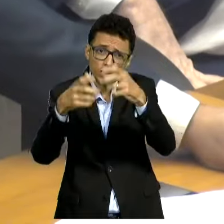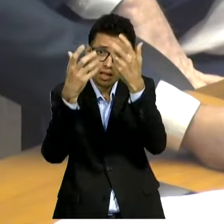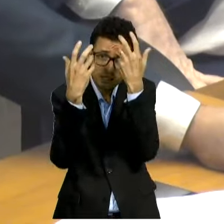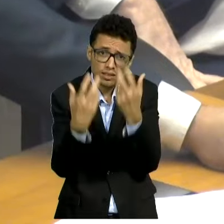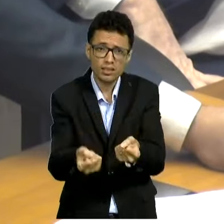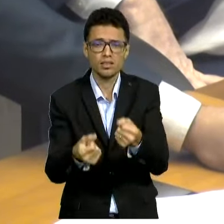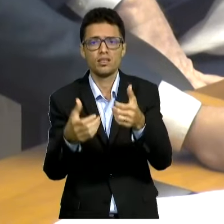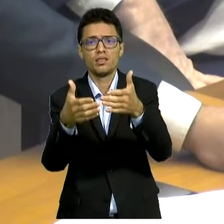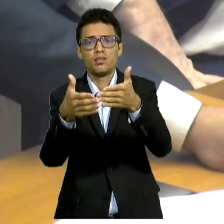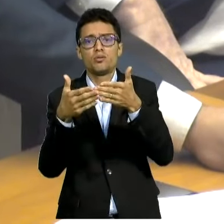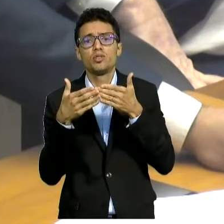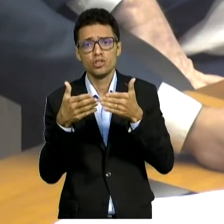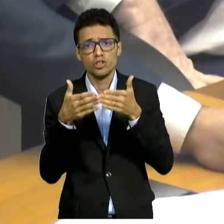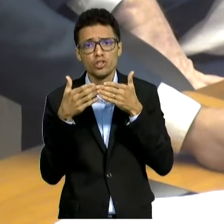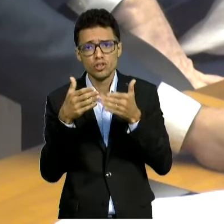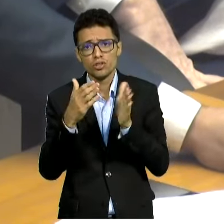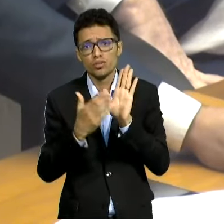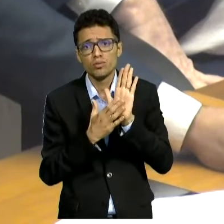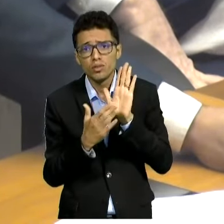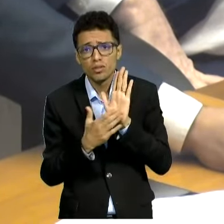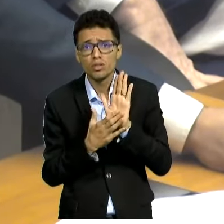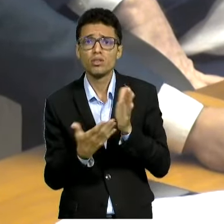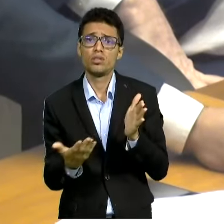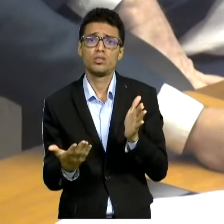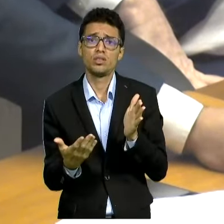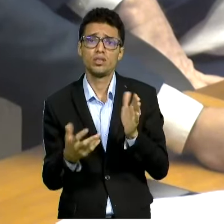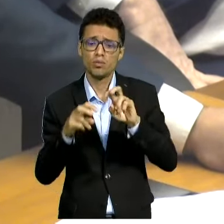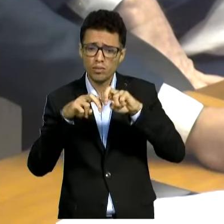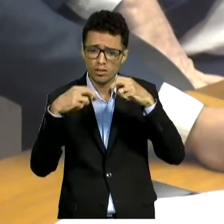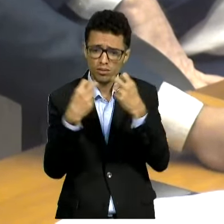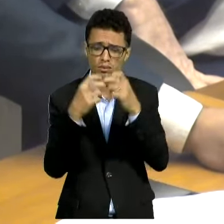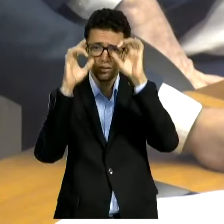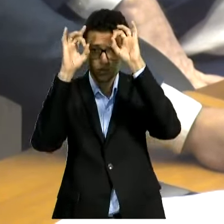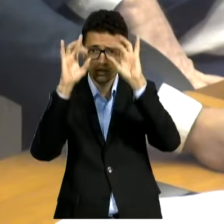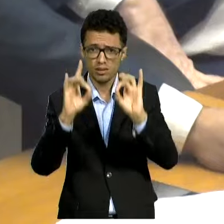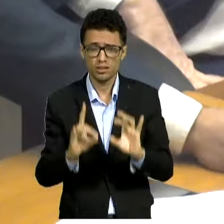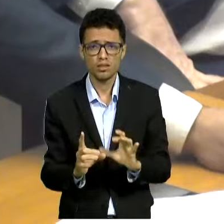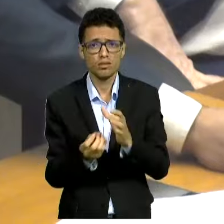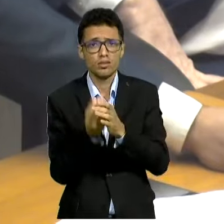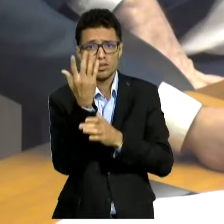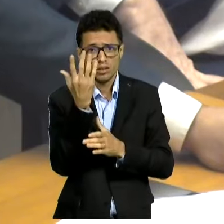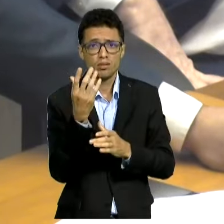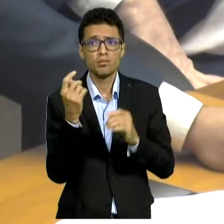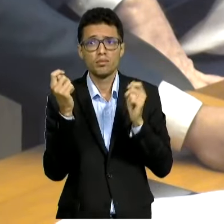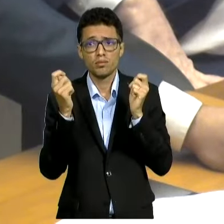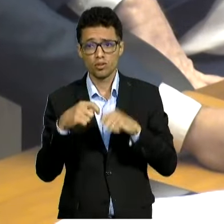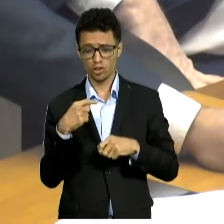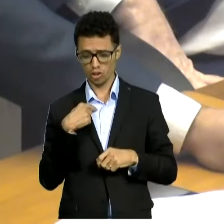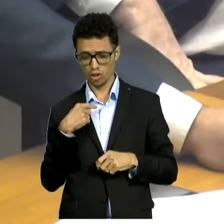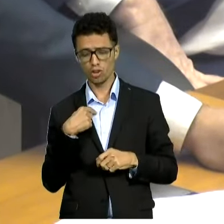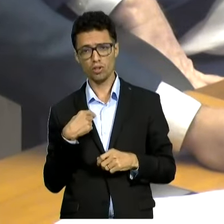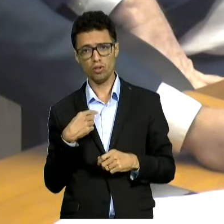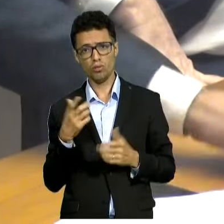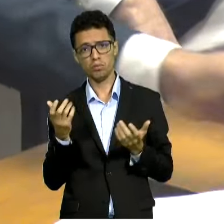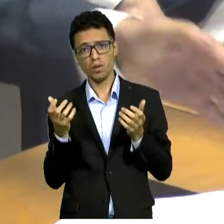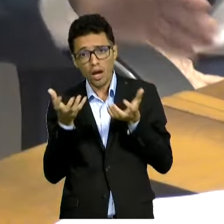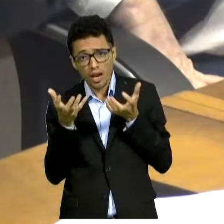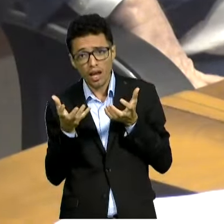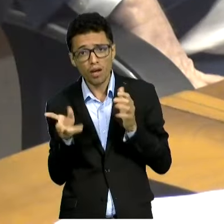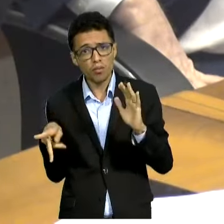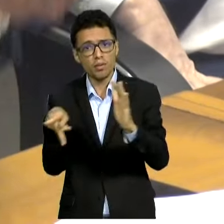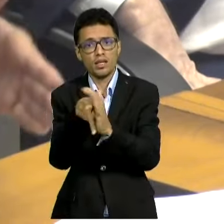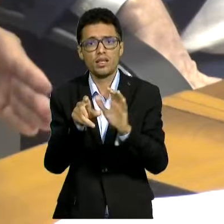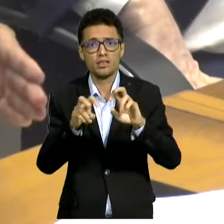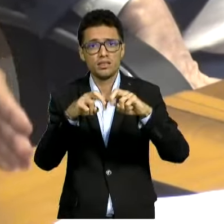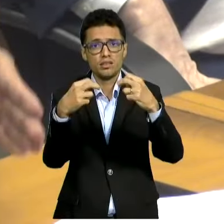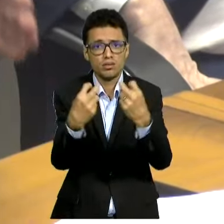requerimento, para que a gente tenha uma comissão especial, da qual já solicito poder também fazer parte, onde a Assembleia possa, com a